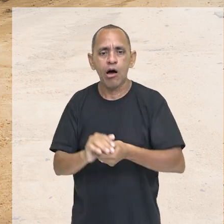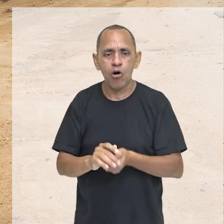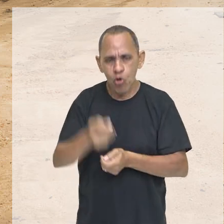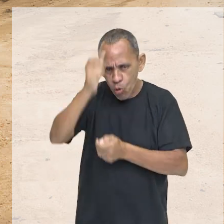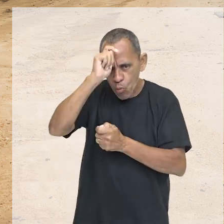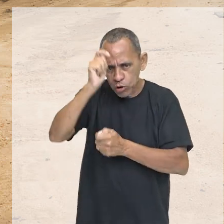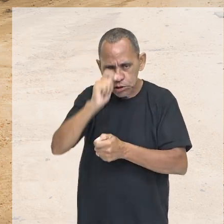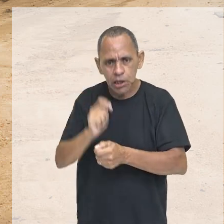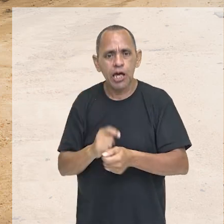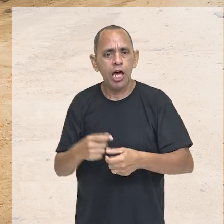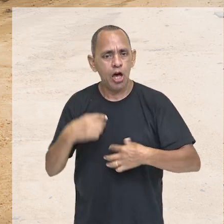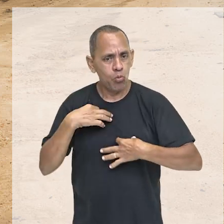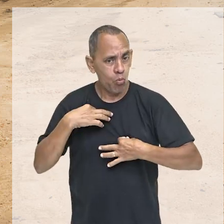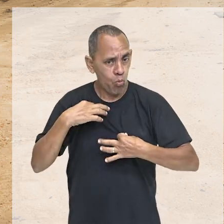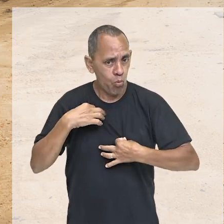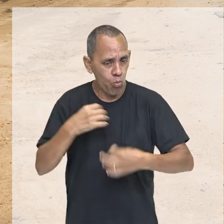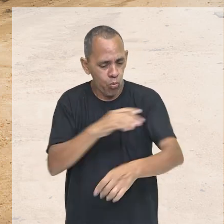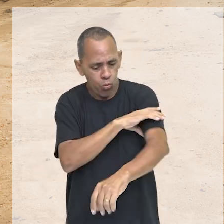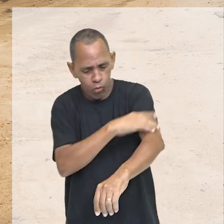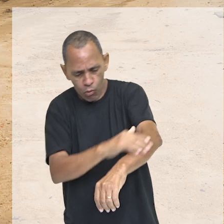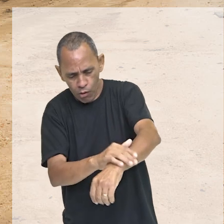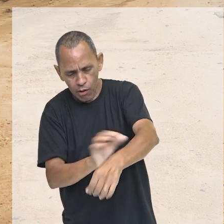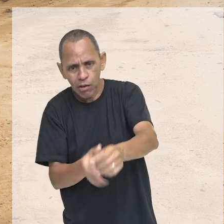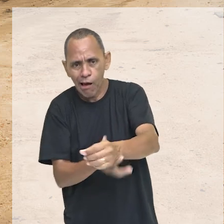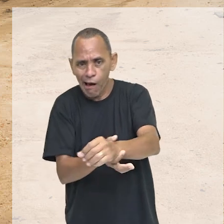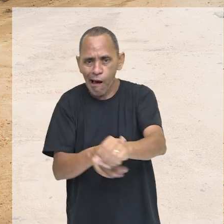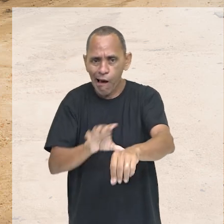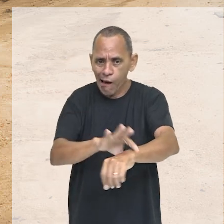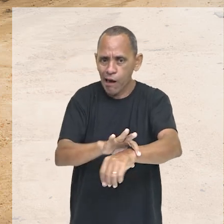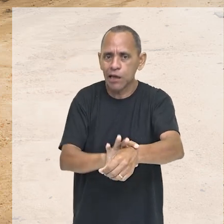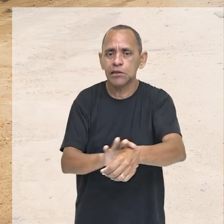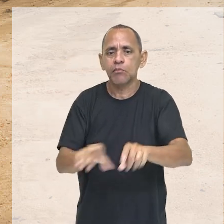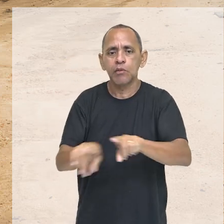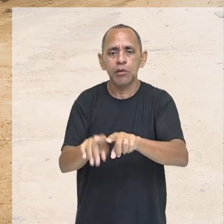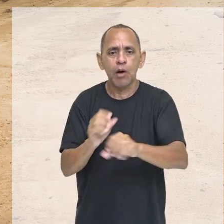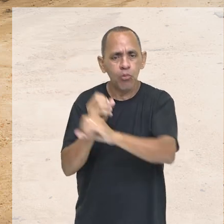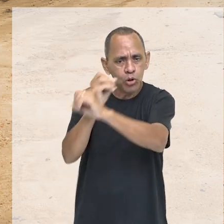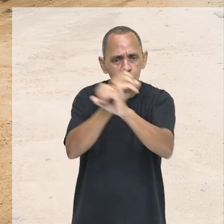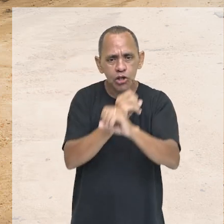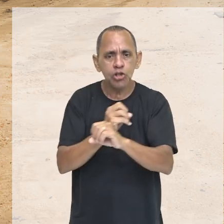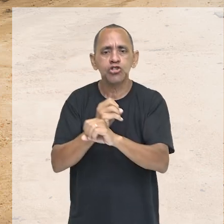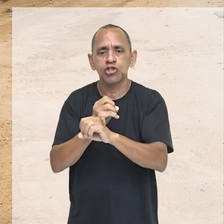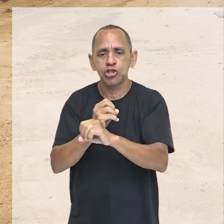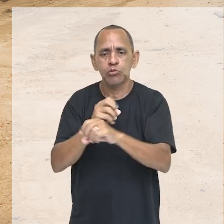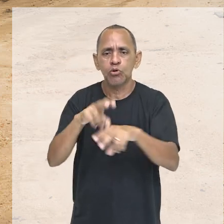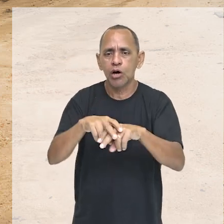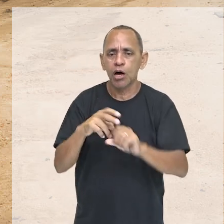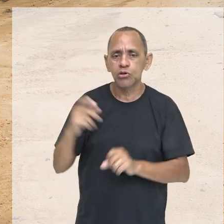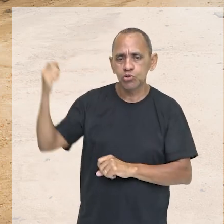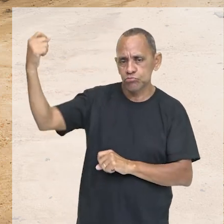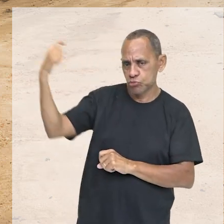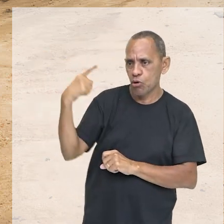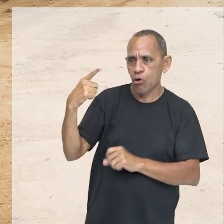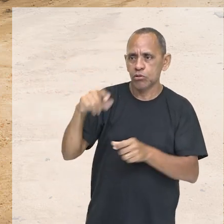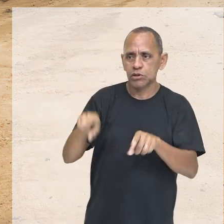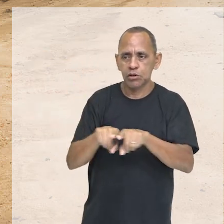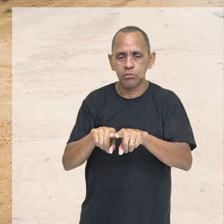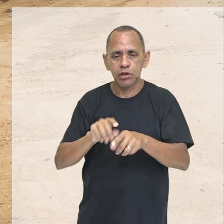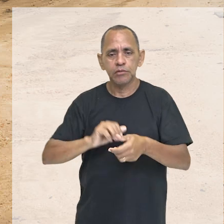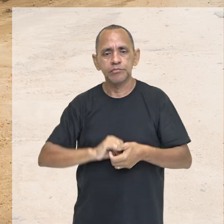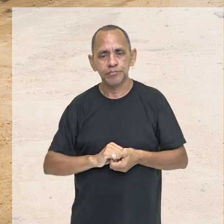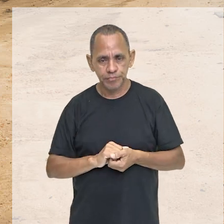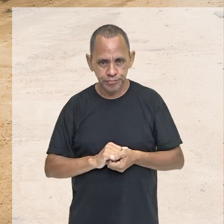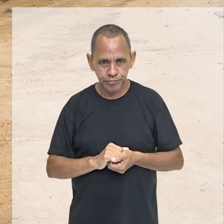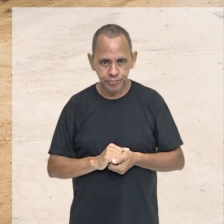mangas compridas, para poder você ficar protegido. E como estamos falando sobre